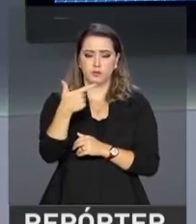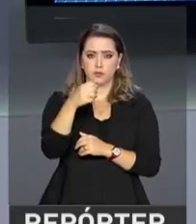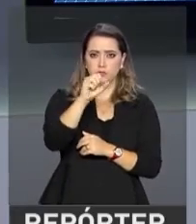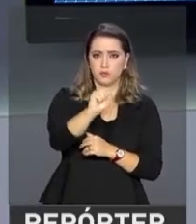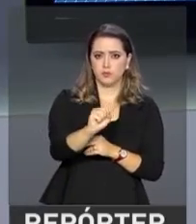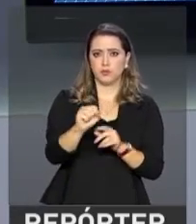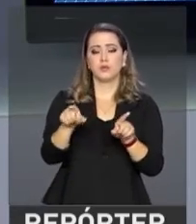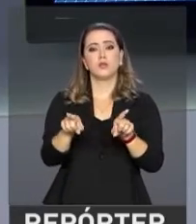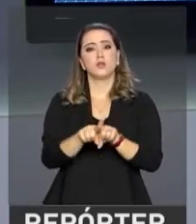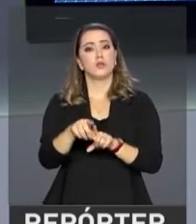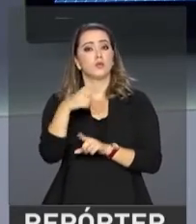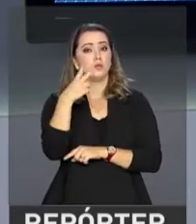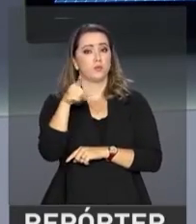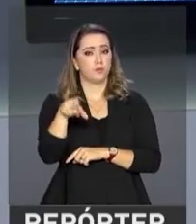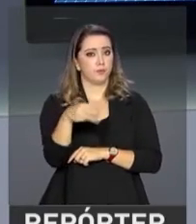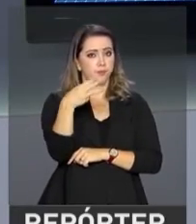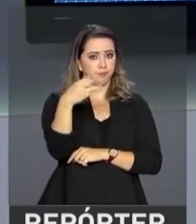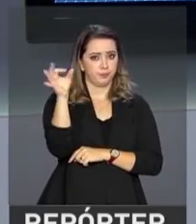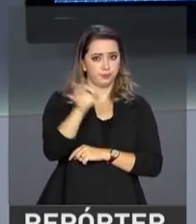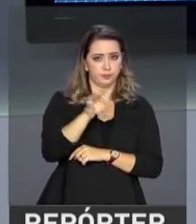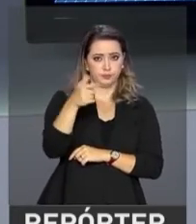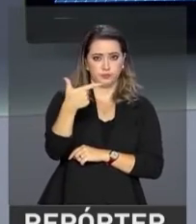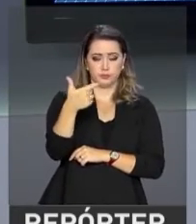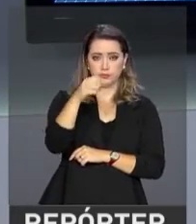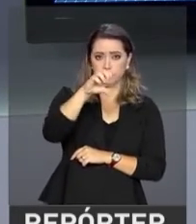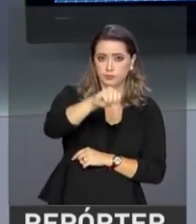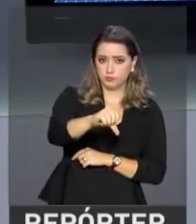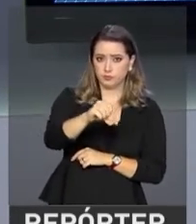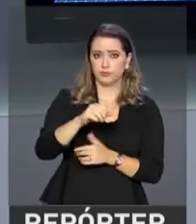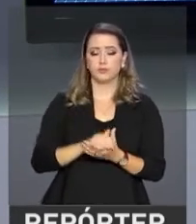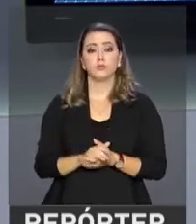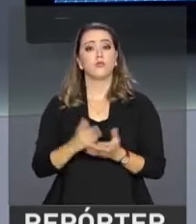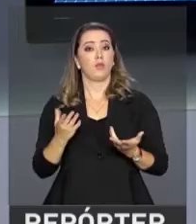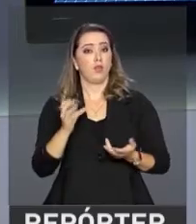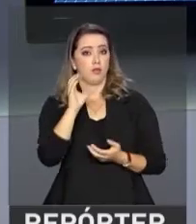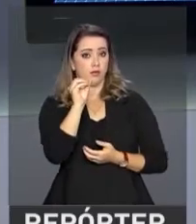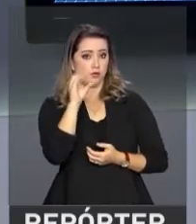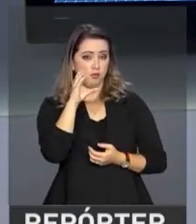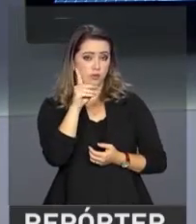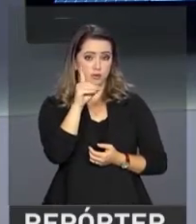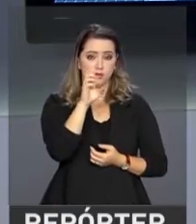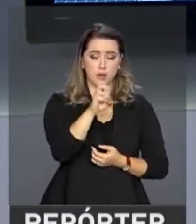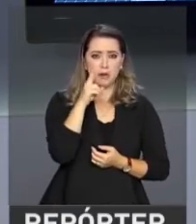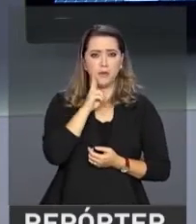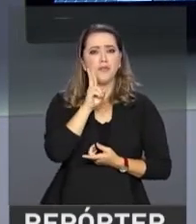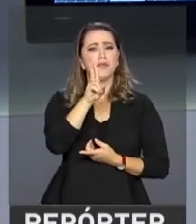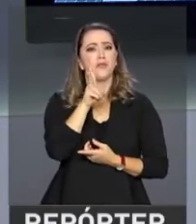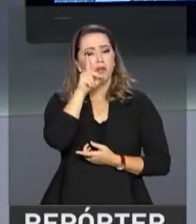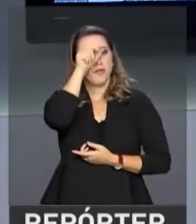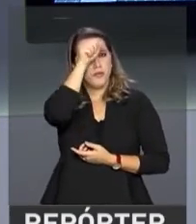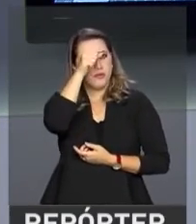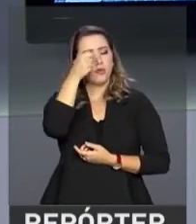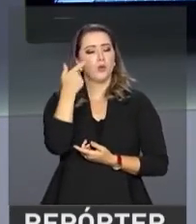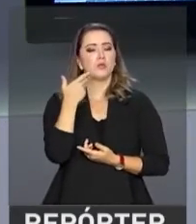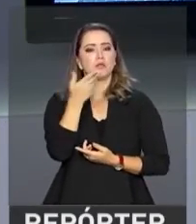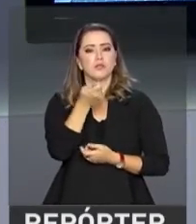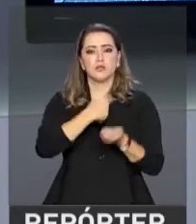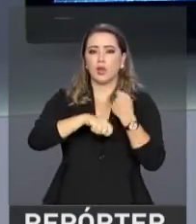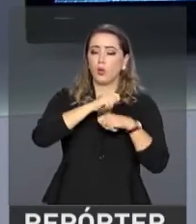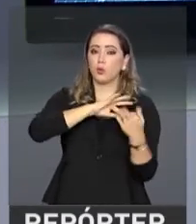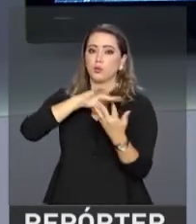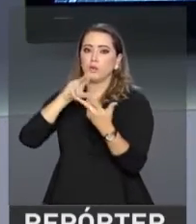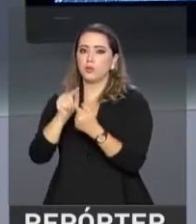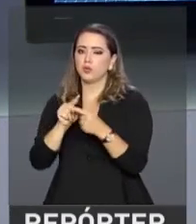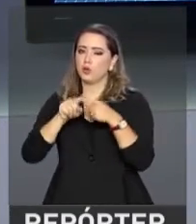2018 e 2,3 por cento em 2019 ao se deve ao fortalecimento da economia global mas